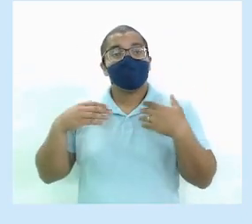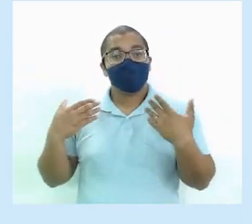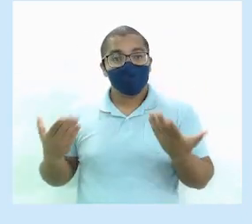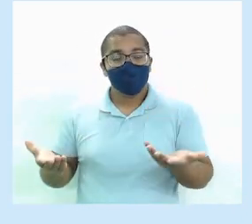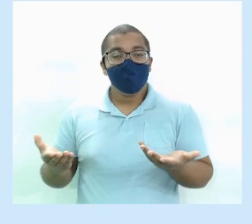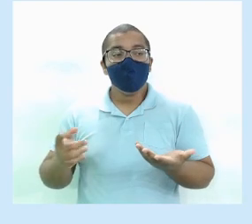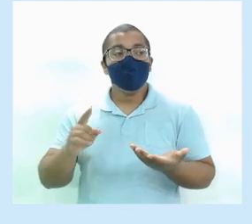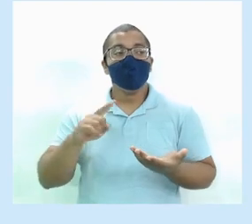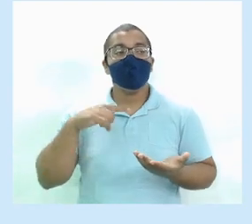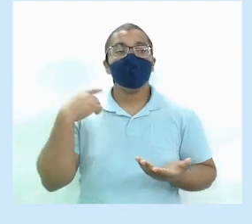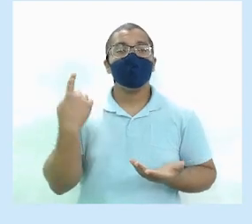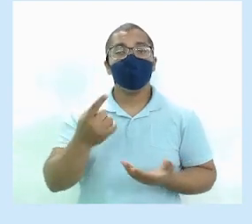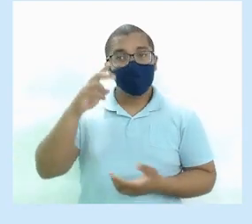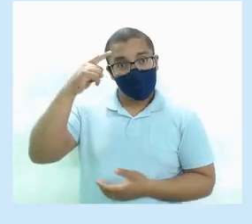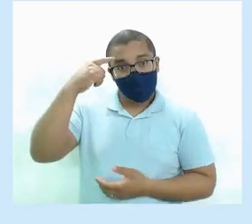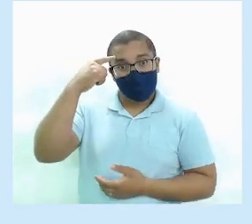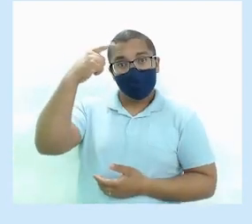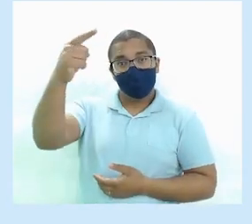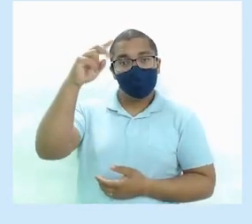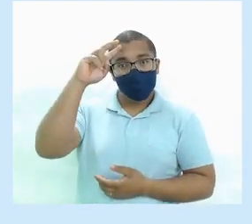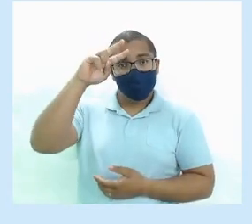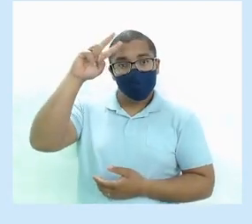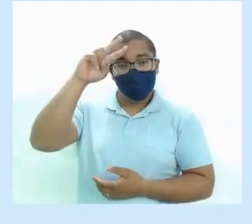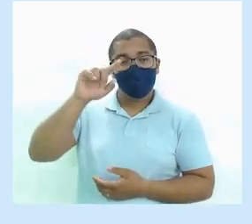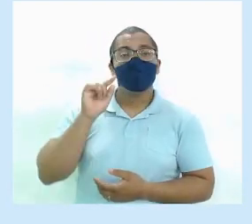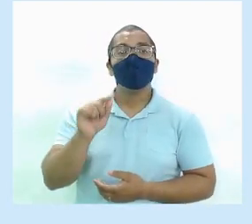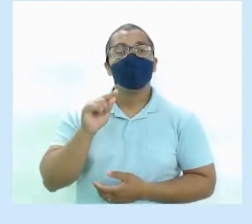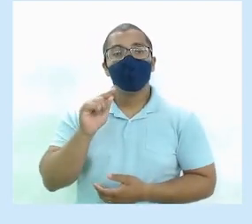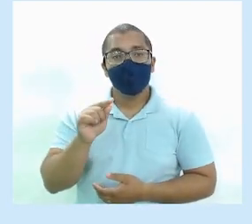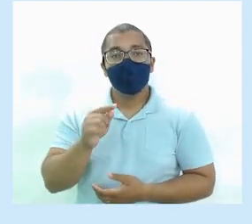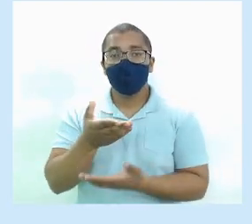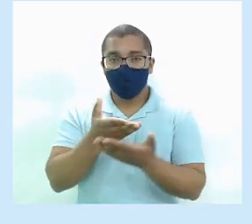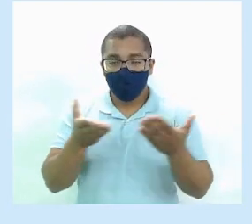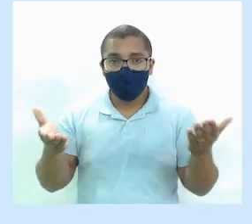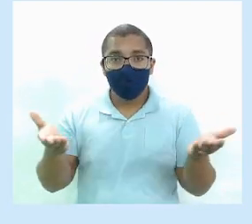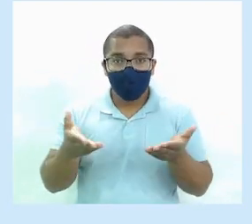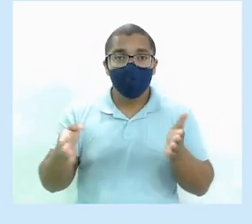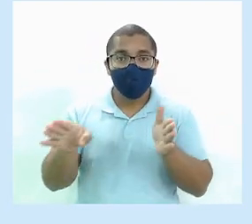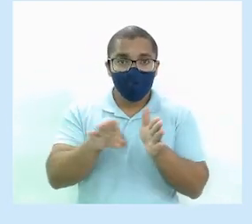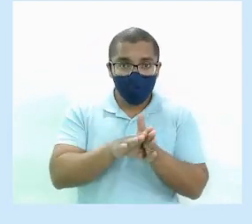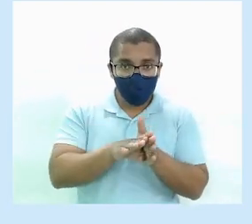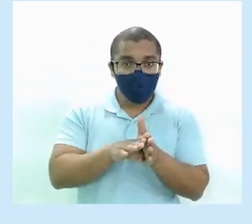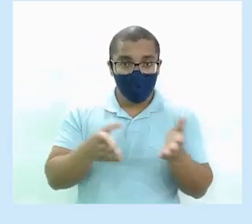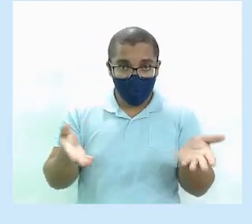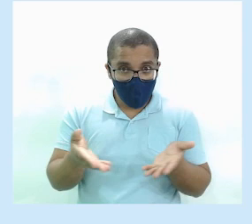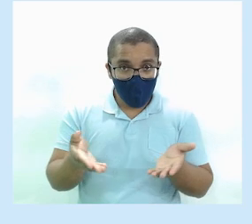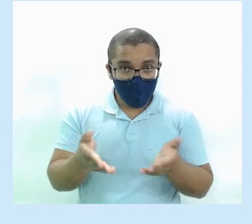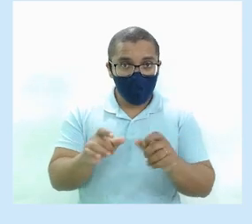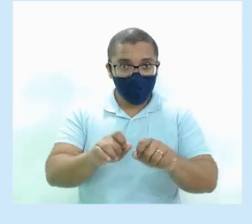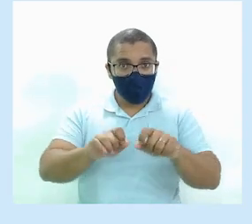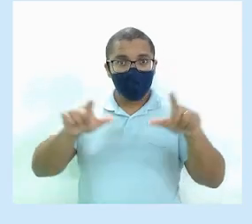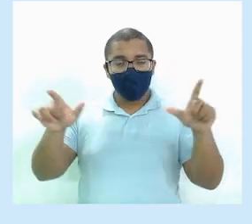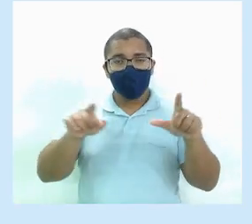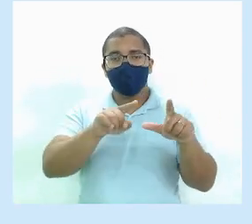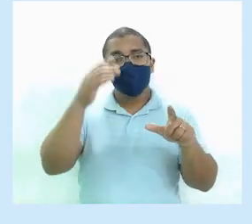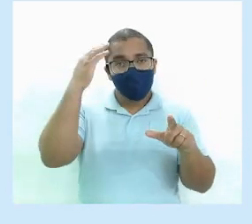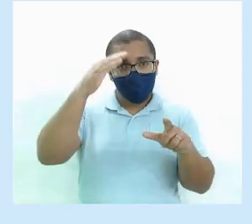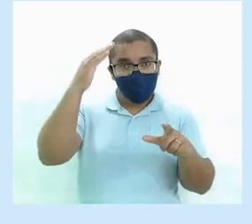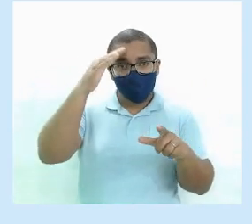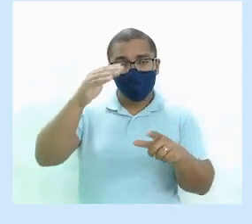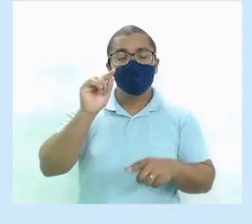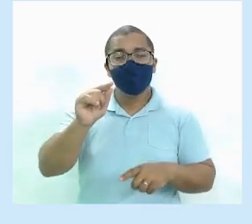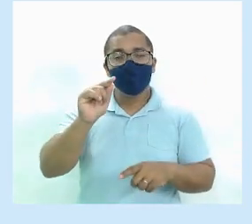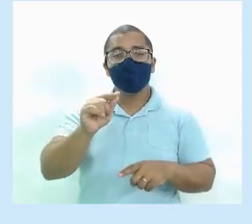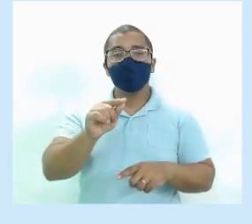gente precisa, recapitulando aí para todo mundo que ainda está chegando agora e que entendeu